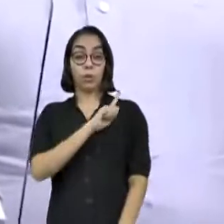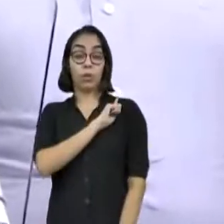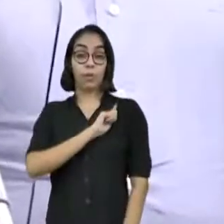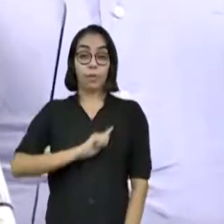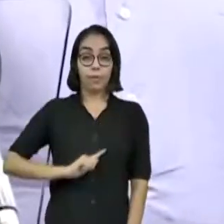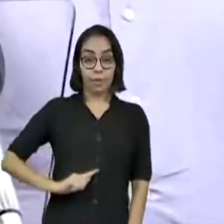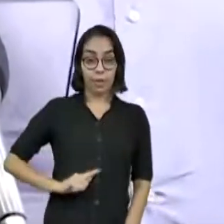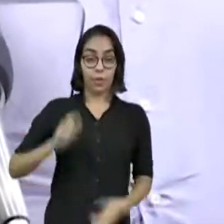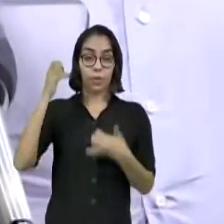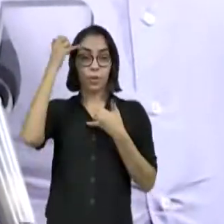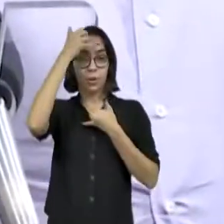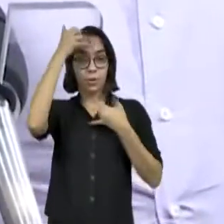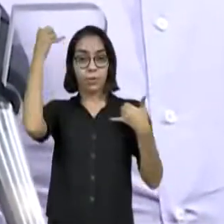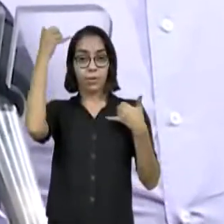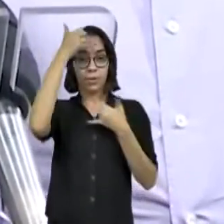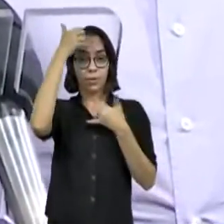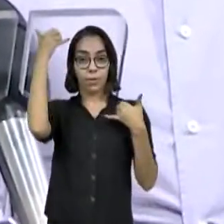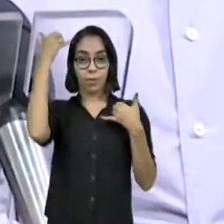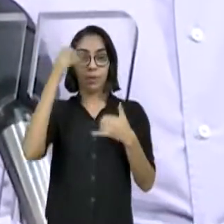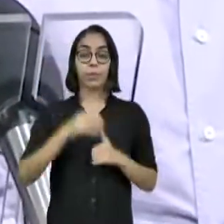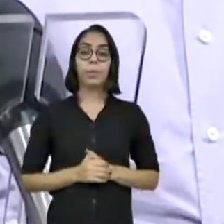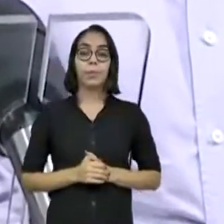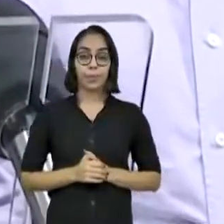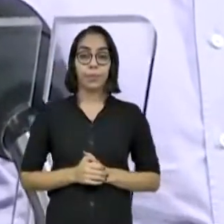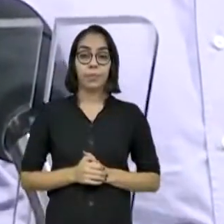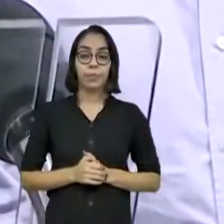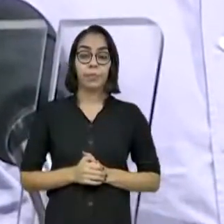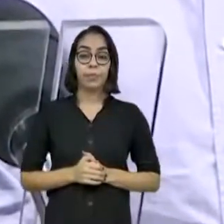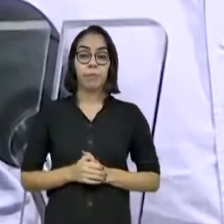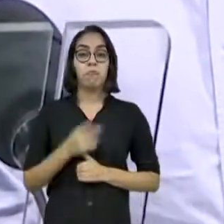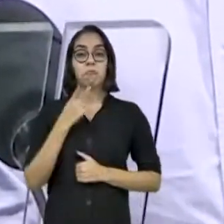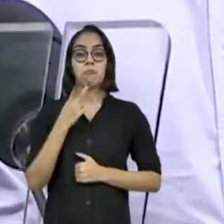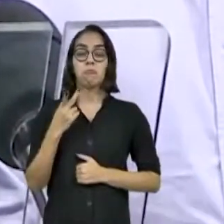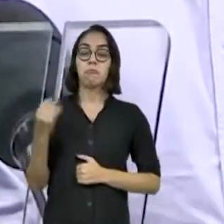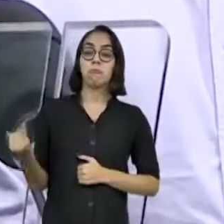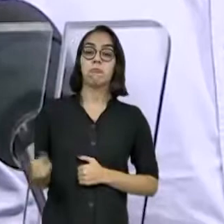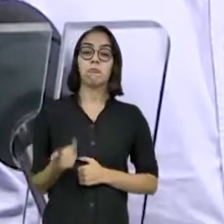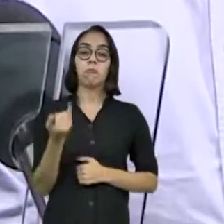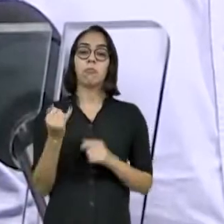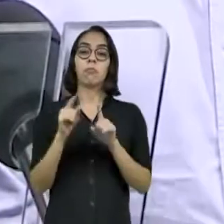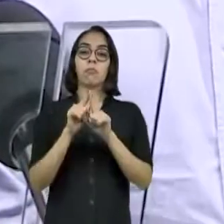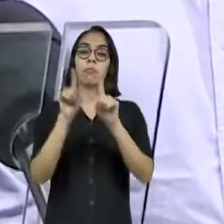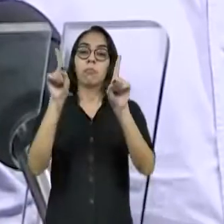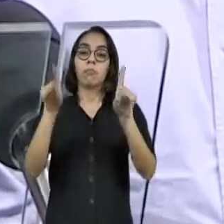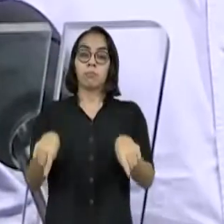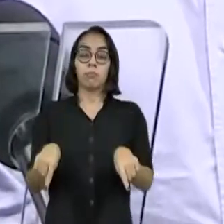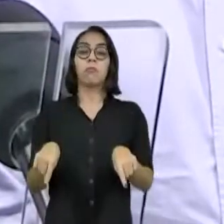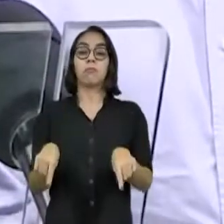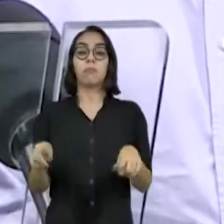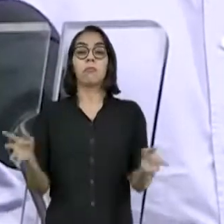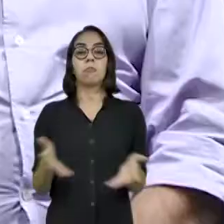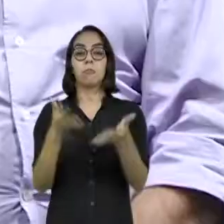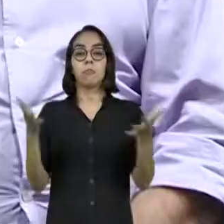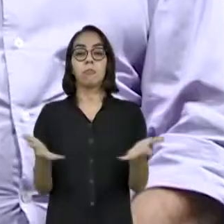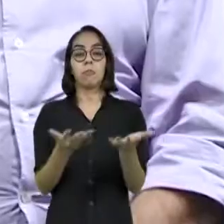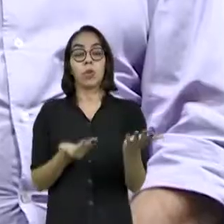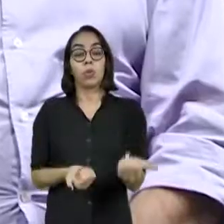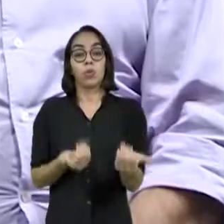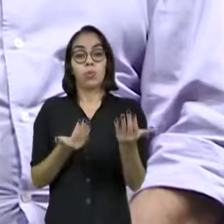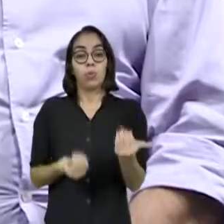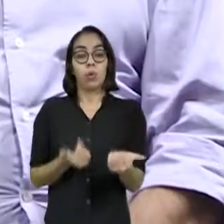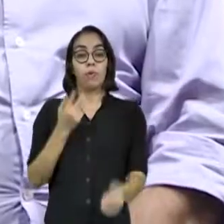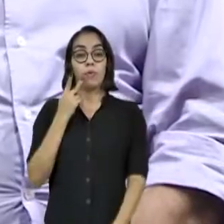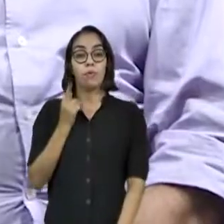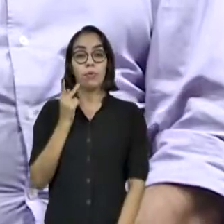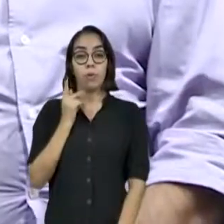do Ceará, Isolda Sela, enalteceu a importância do projeto para a capacitação de jovens do Ceará. Muito se